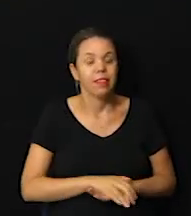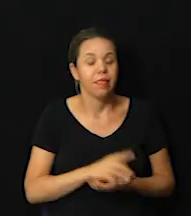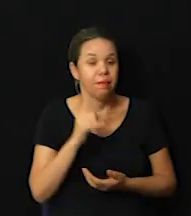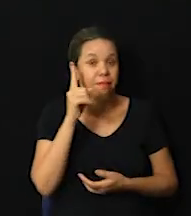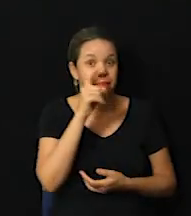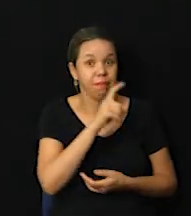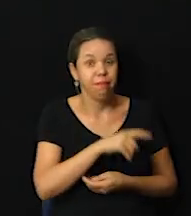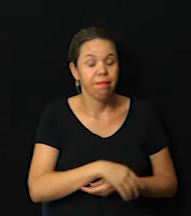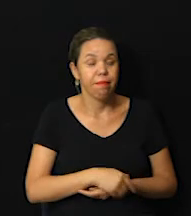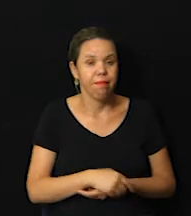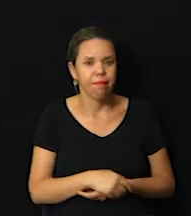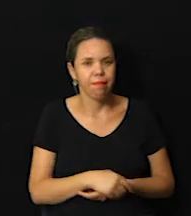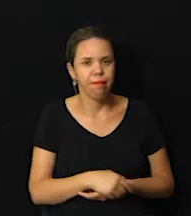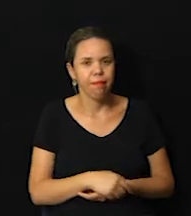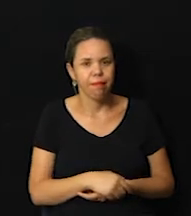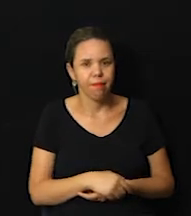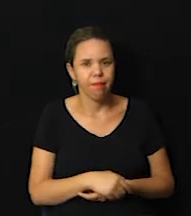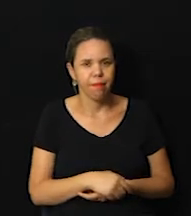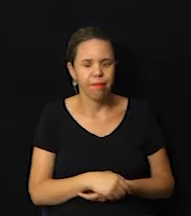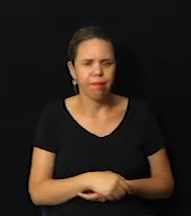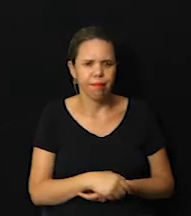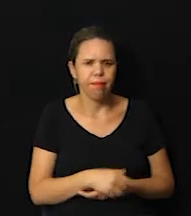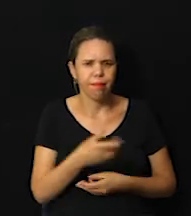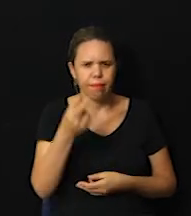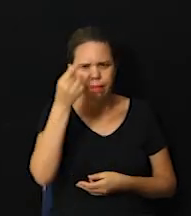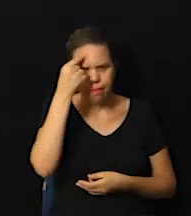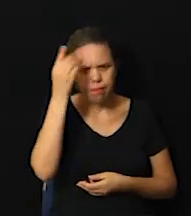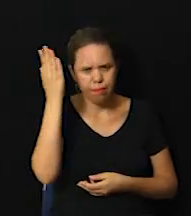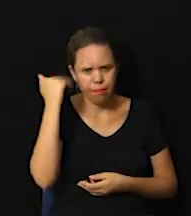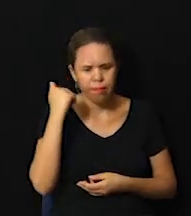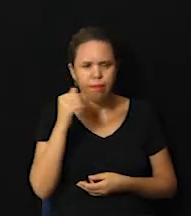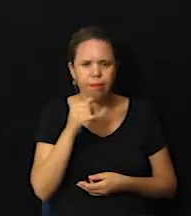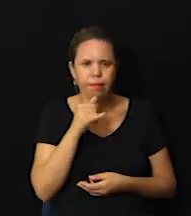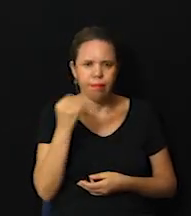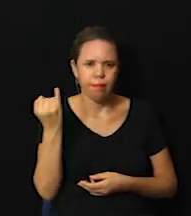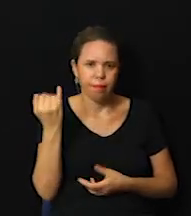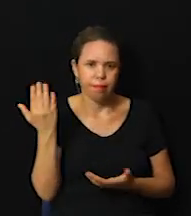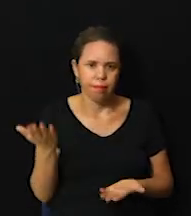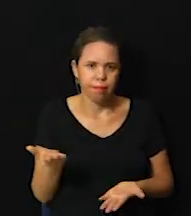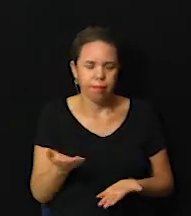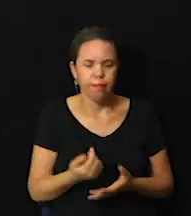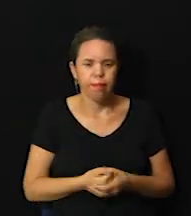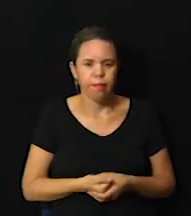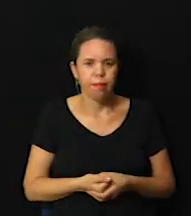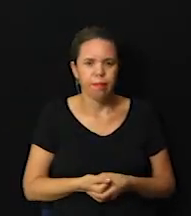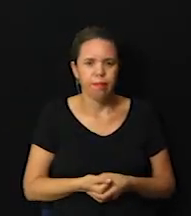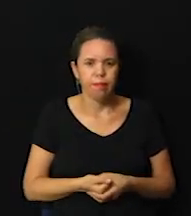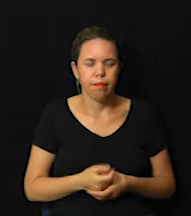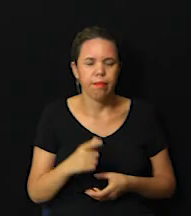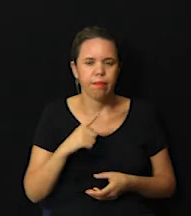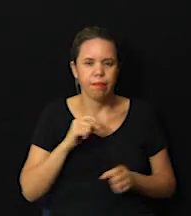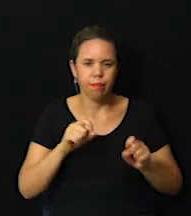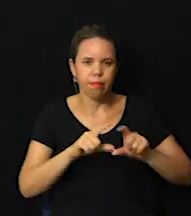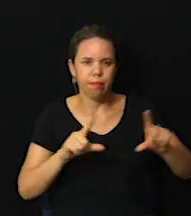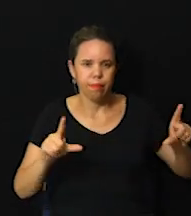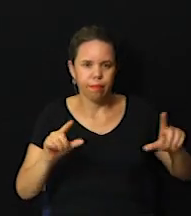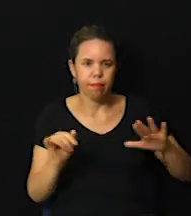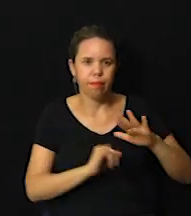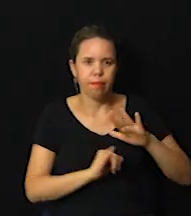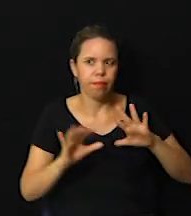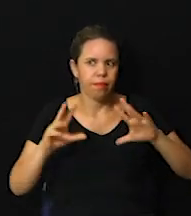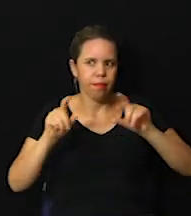É difícil, né? Mas assim, eles estão bem conscientes da importância, né? A gente tem plaquinha para a